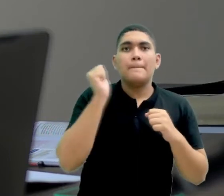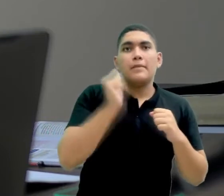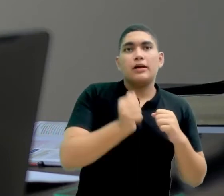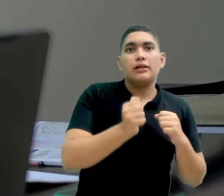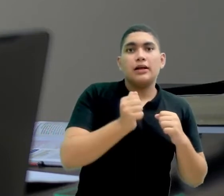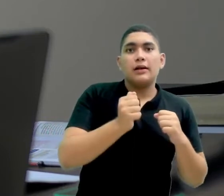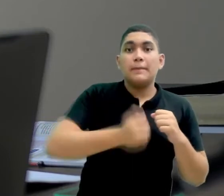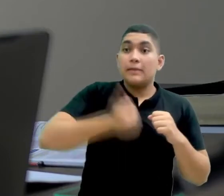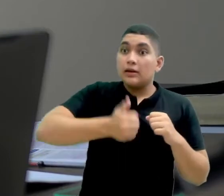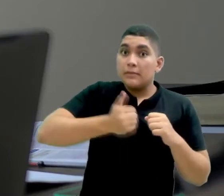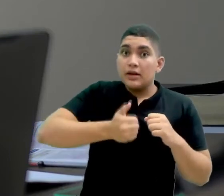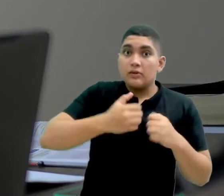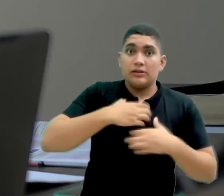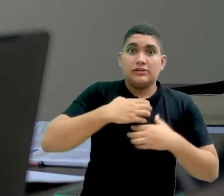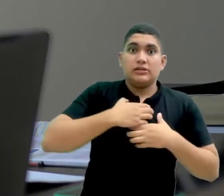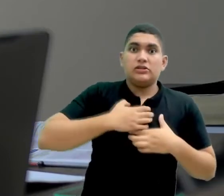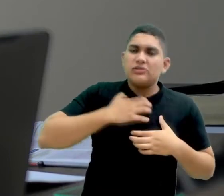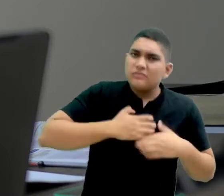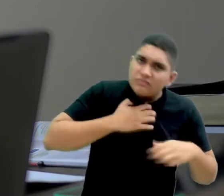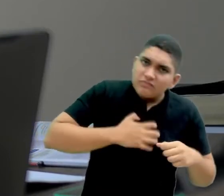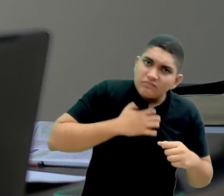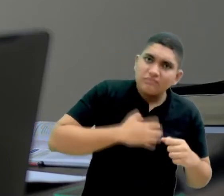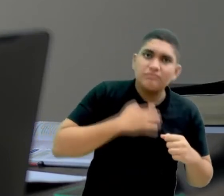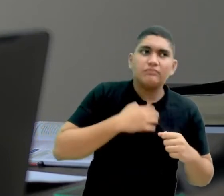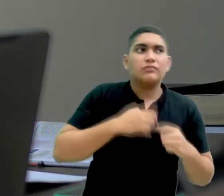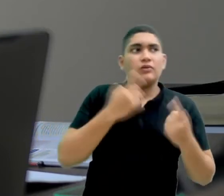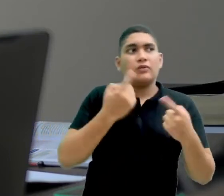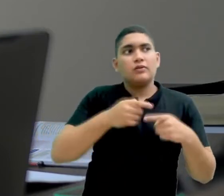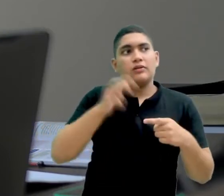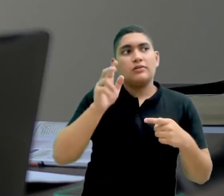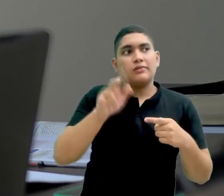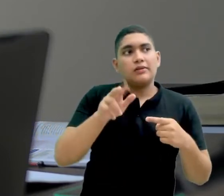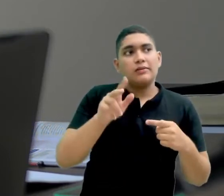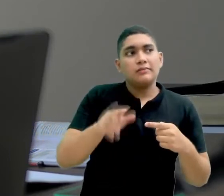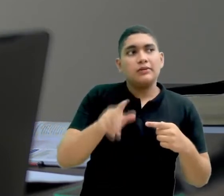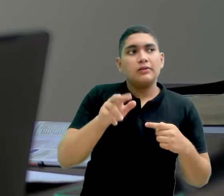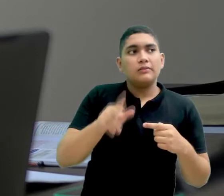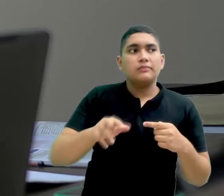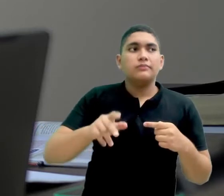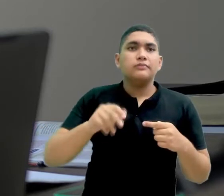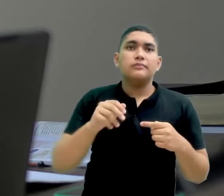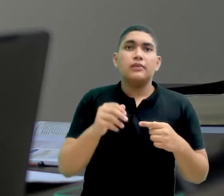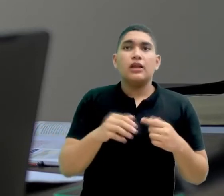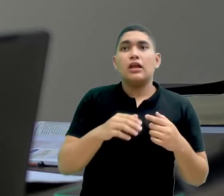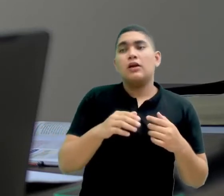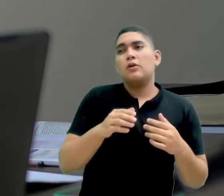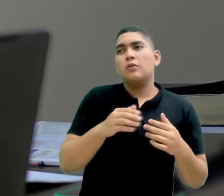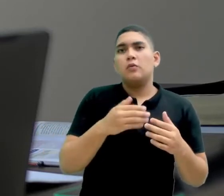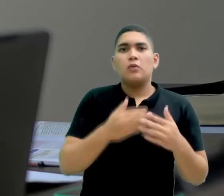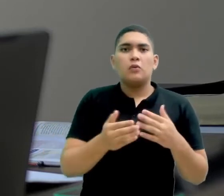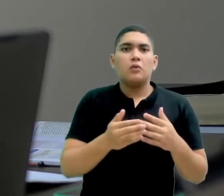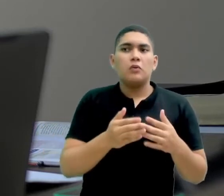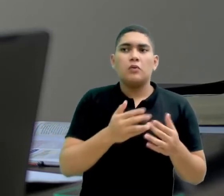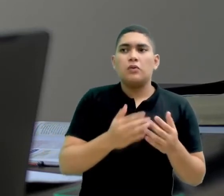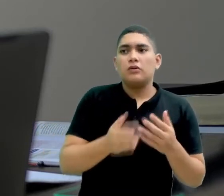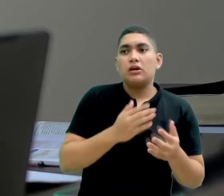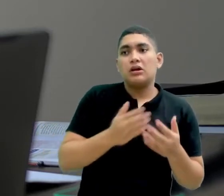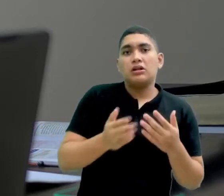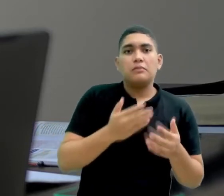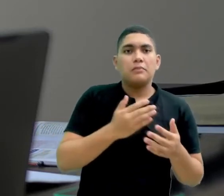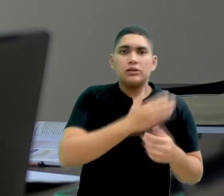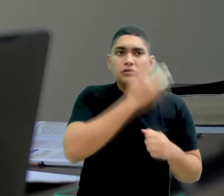encolerizar. E qualquer que chamar a seu irmão de raca será réu do